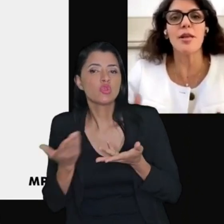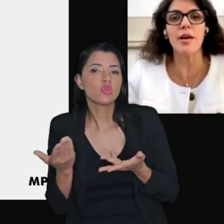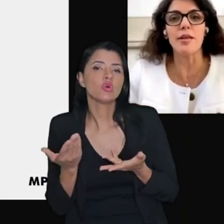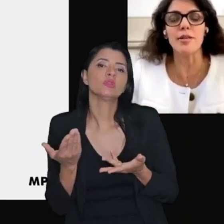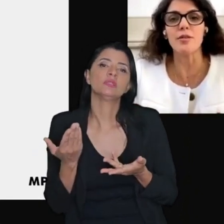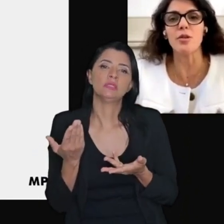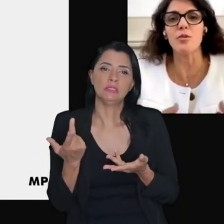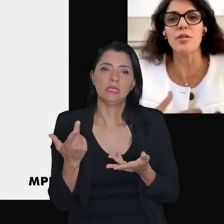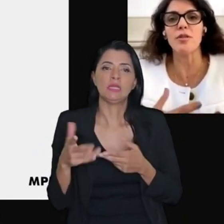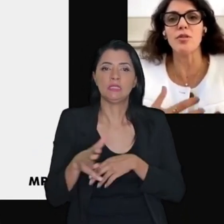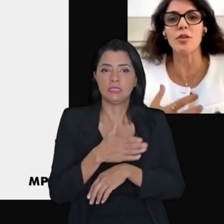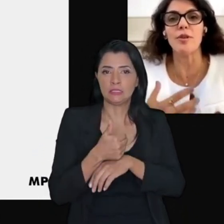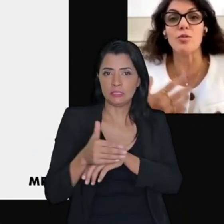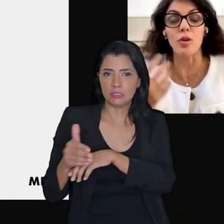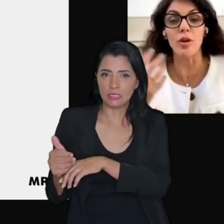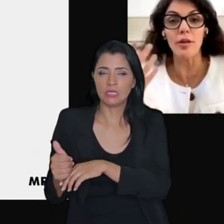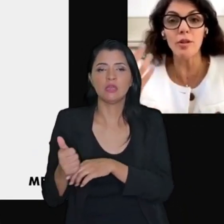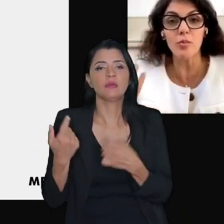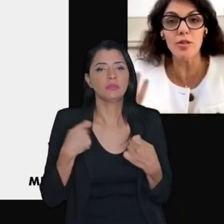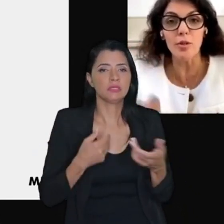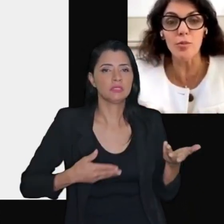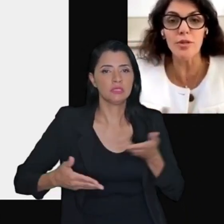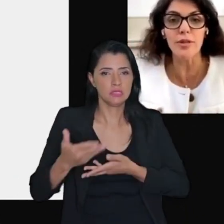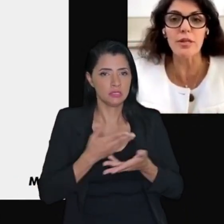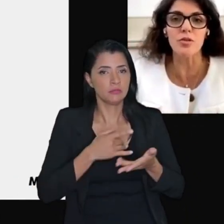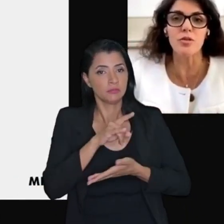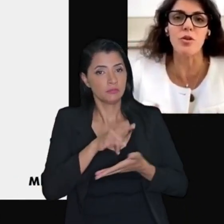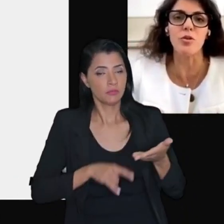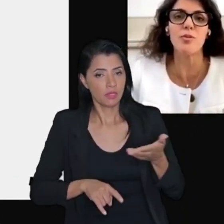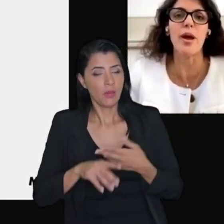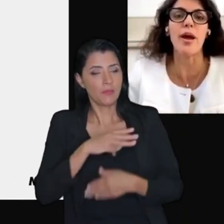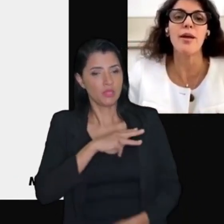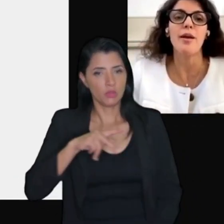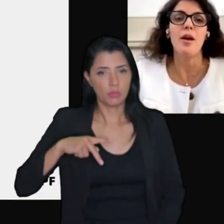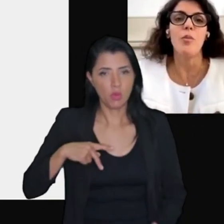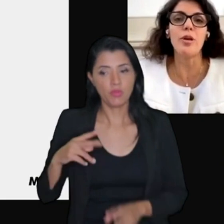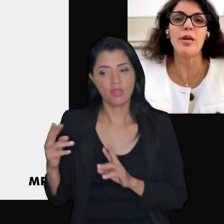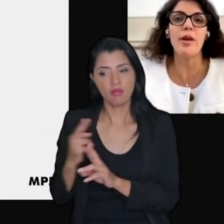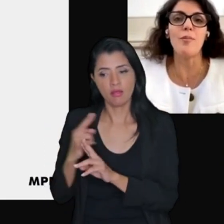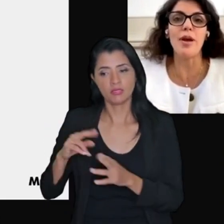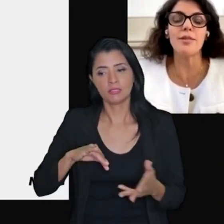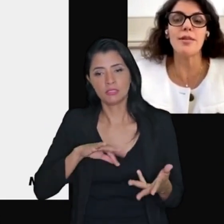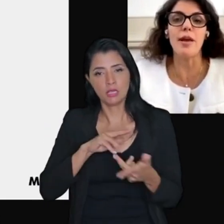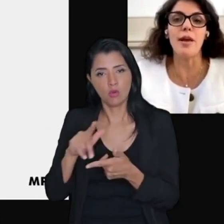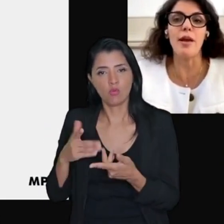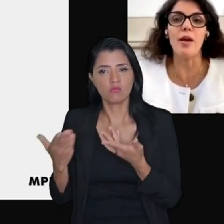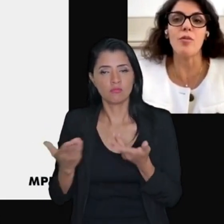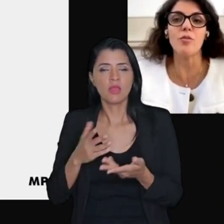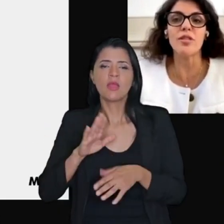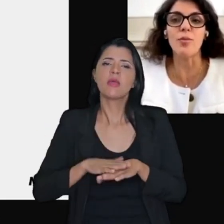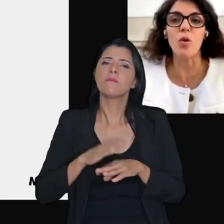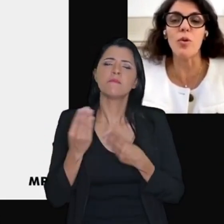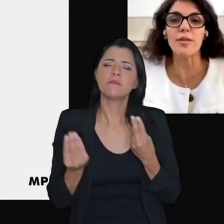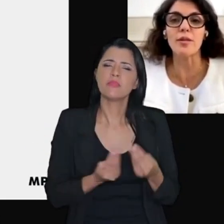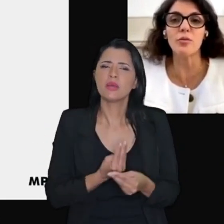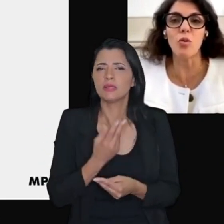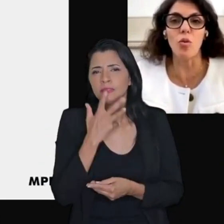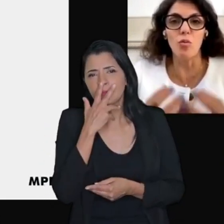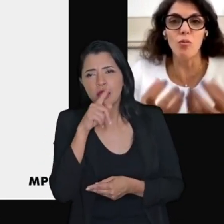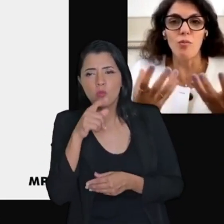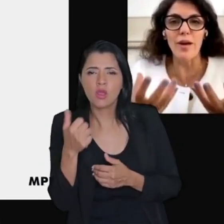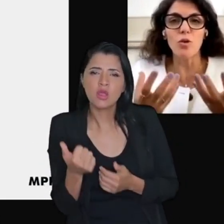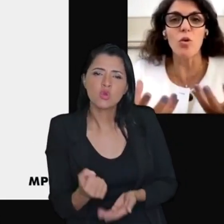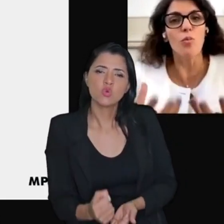as chancelarias, nós temos que fazer isso através de uma nota entre o Ministério Público e as Relações Exteriores, porque é mais, vamos dizer assim, uma